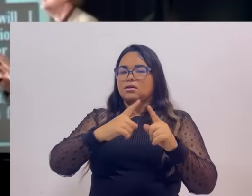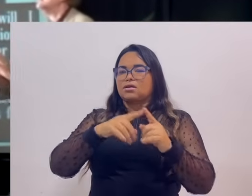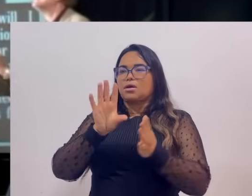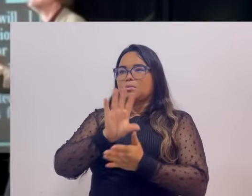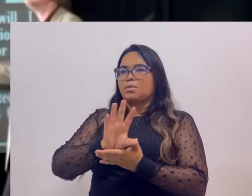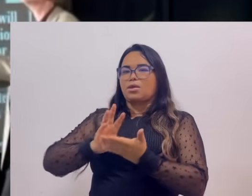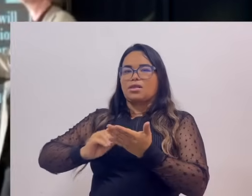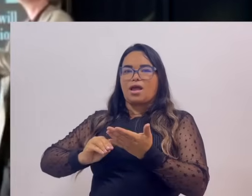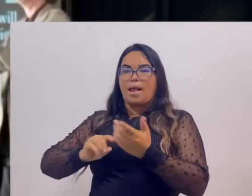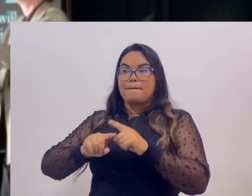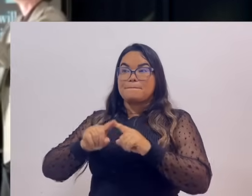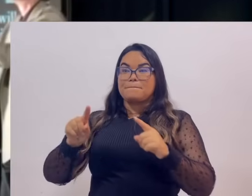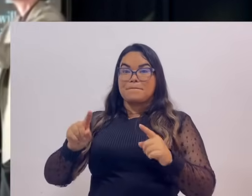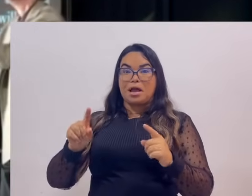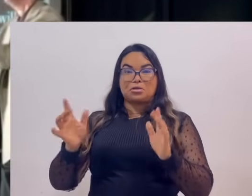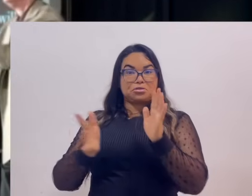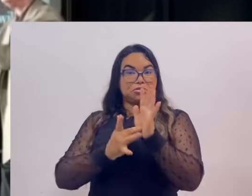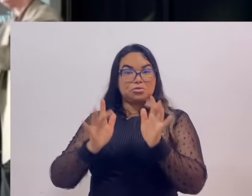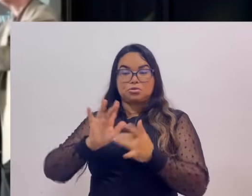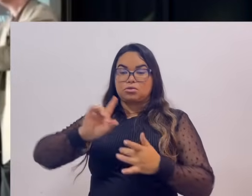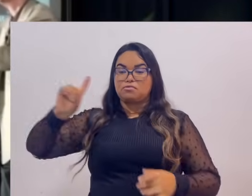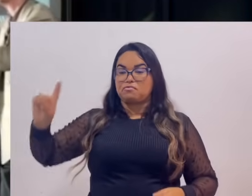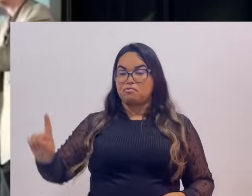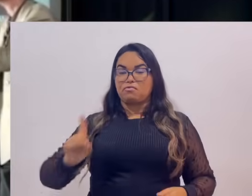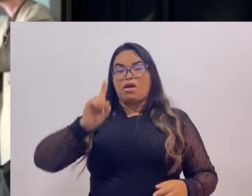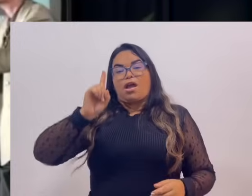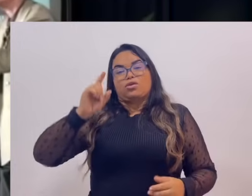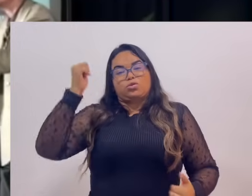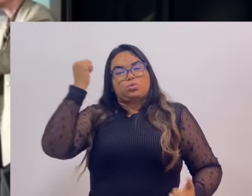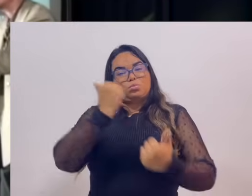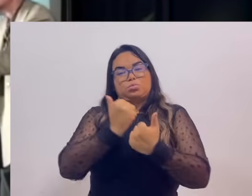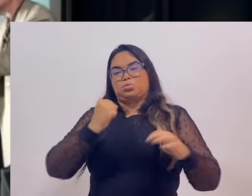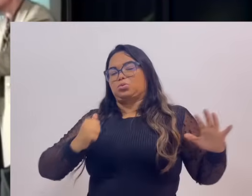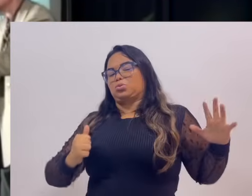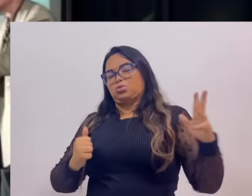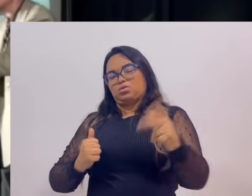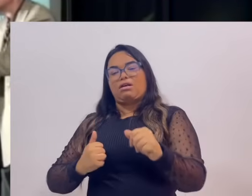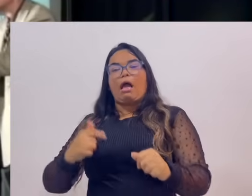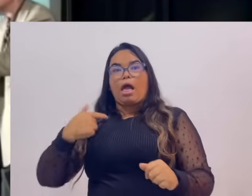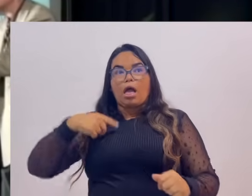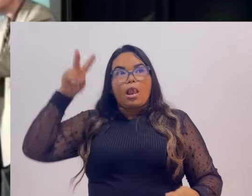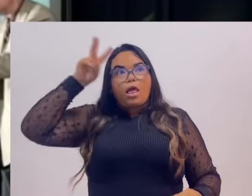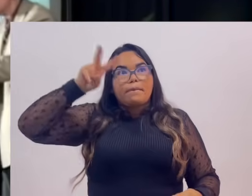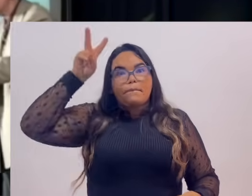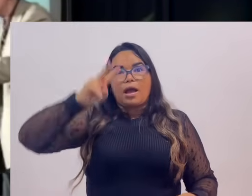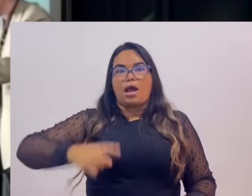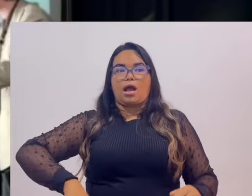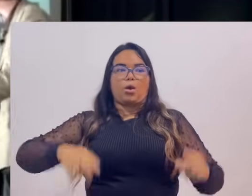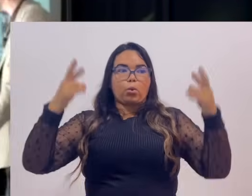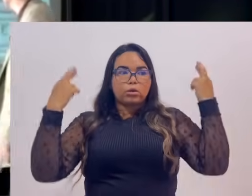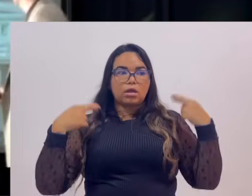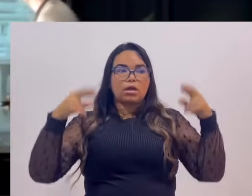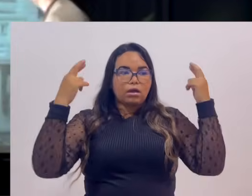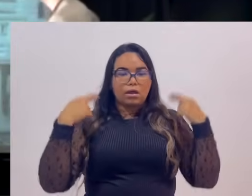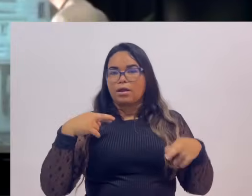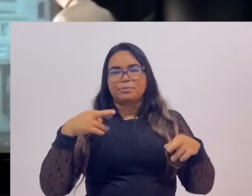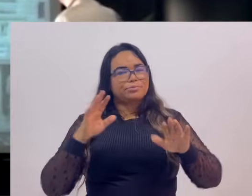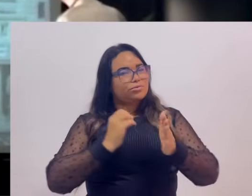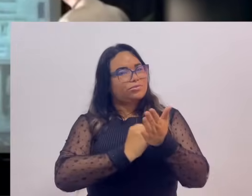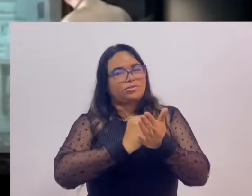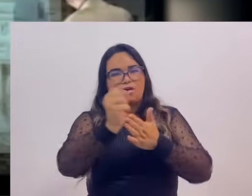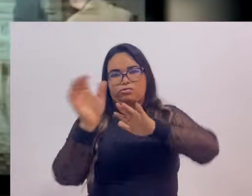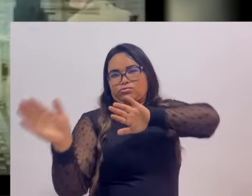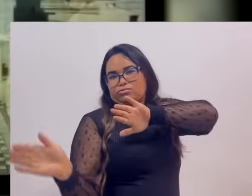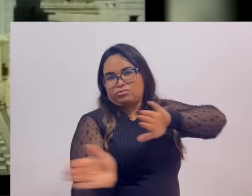que o antigo mas este foi cumprido em Cristo e agora eu olho para Jesus eu não tenho mais que olhar para os cordeiros e